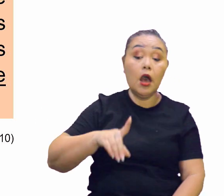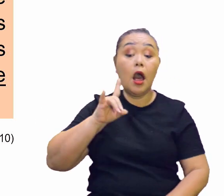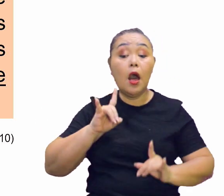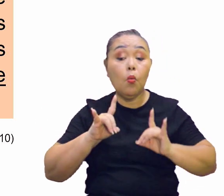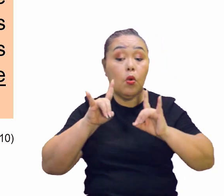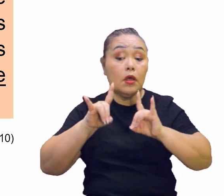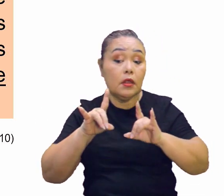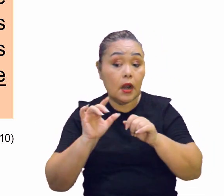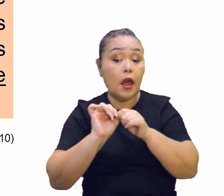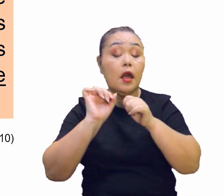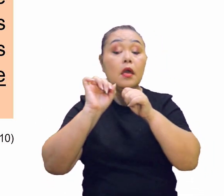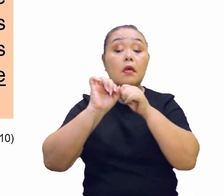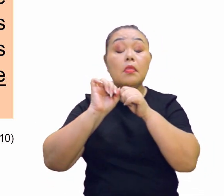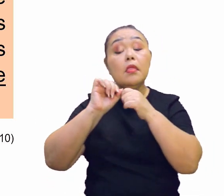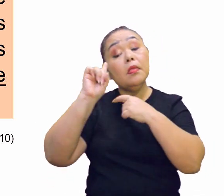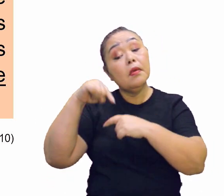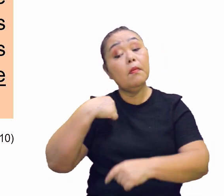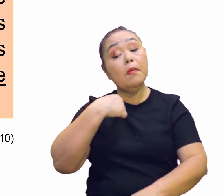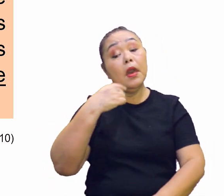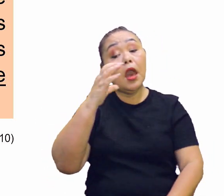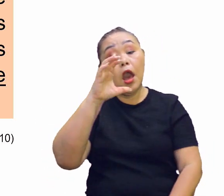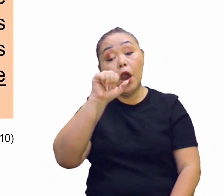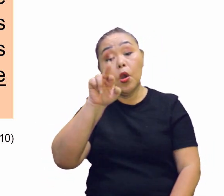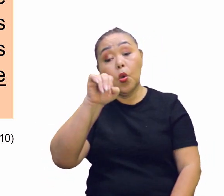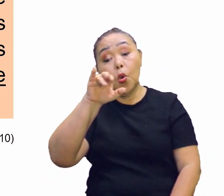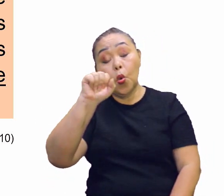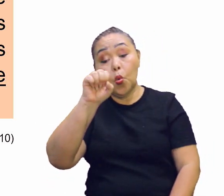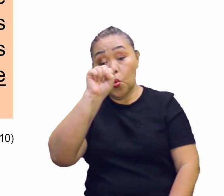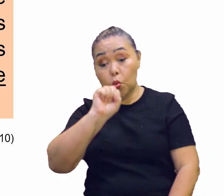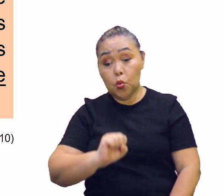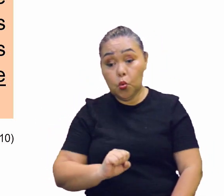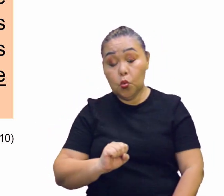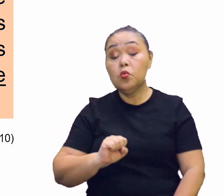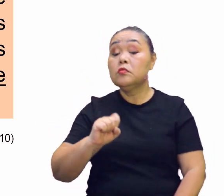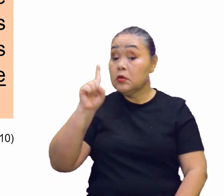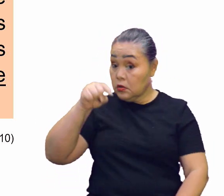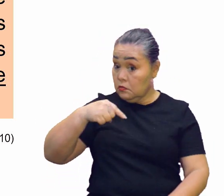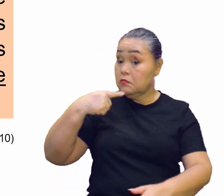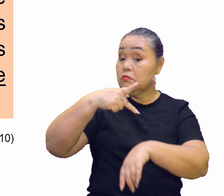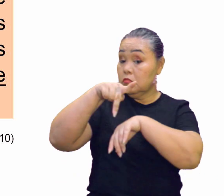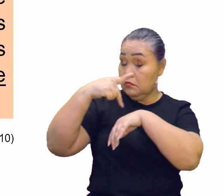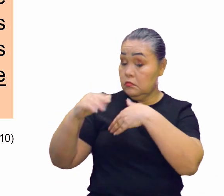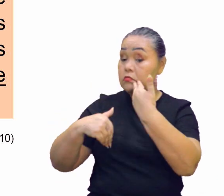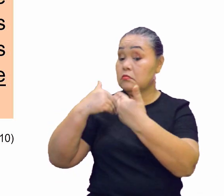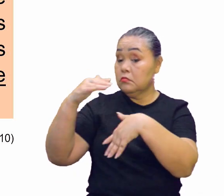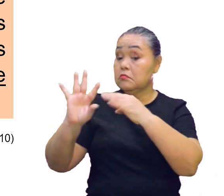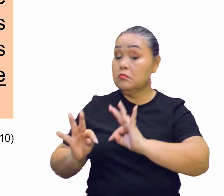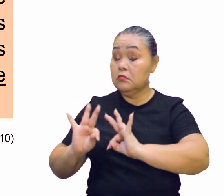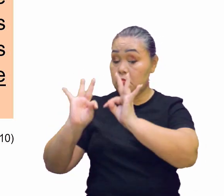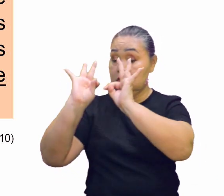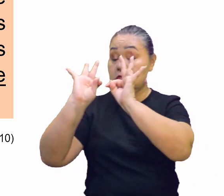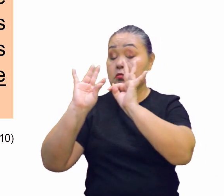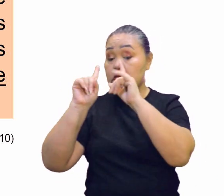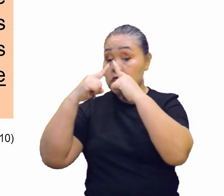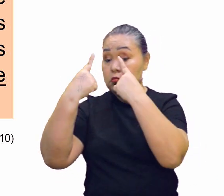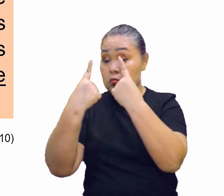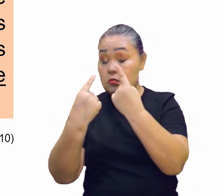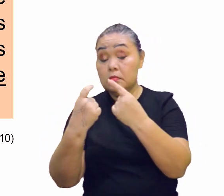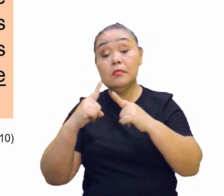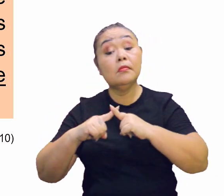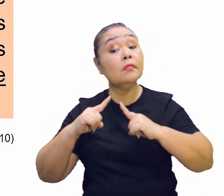Austrália, maior do que a Coreia do Sul, que é um país desenvolvido. Desenvolvimento tecnológico bastante